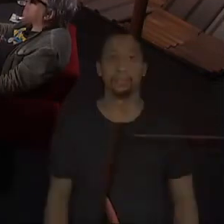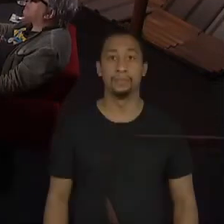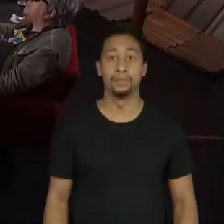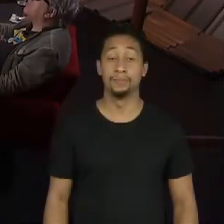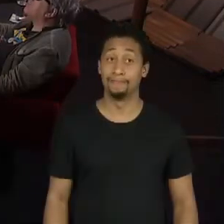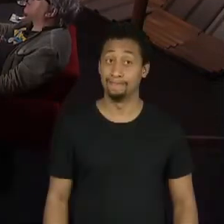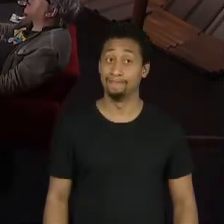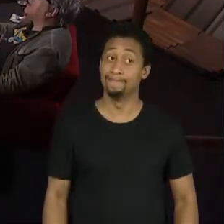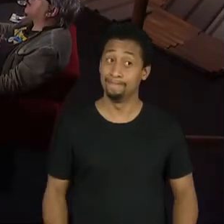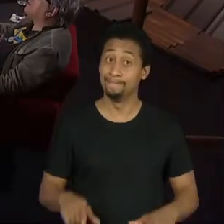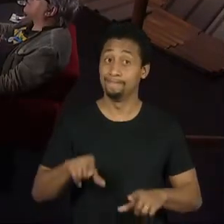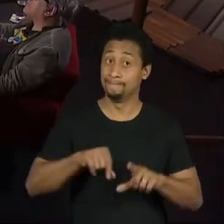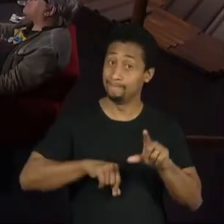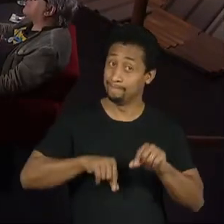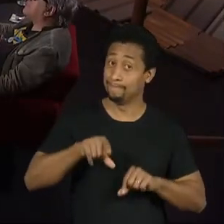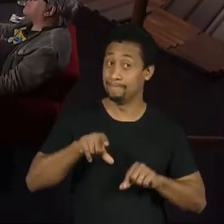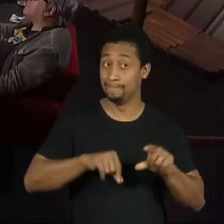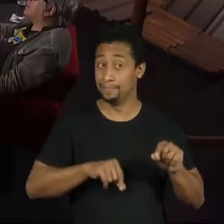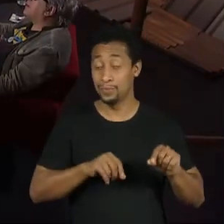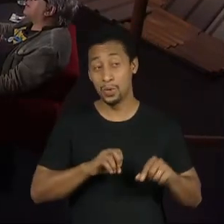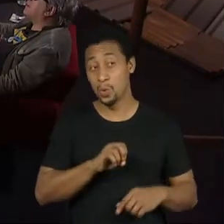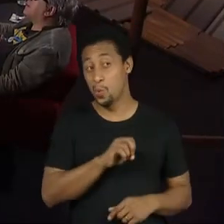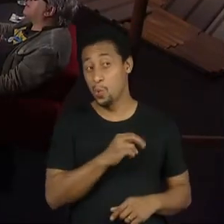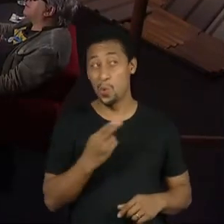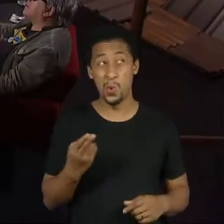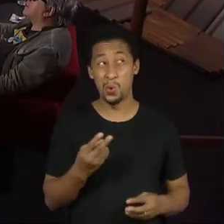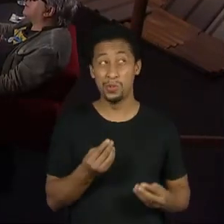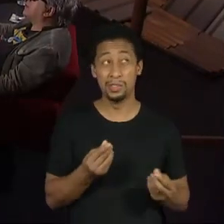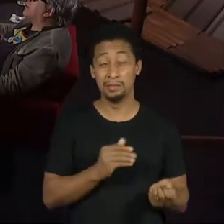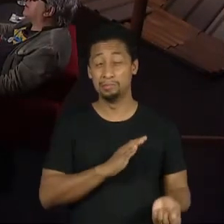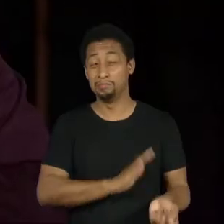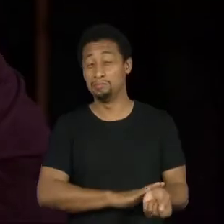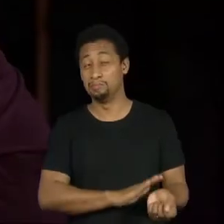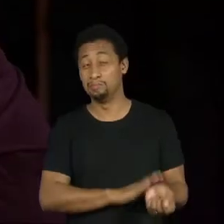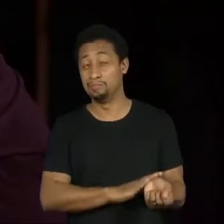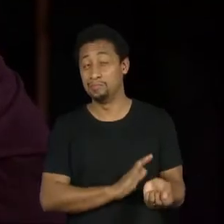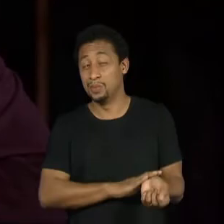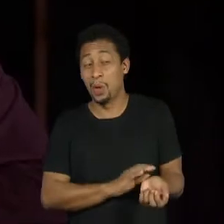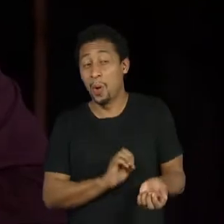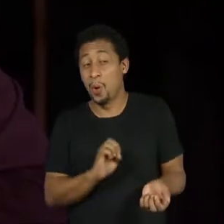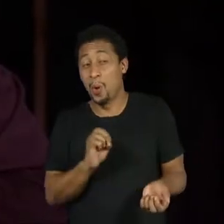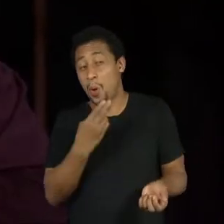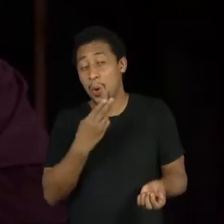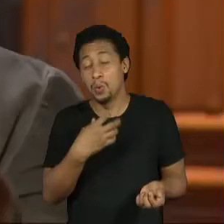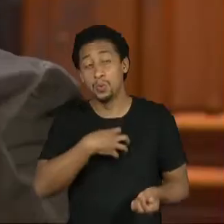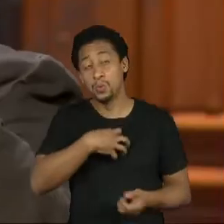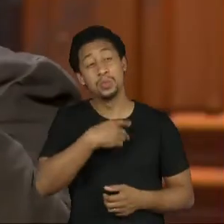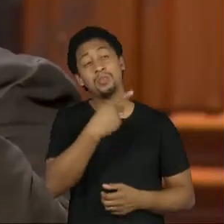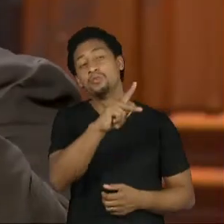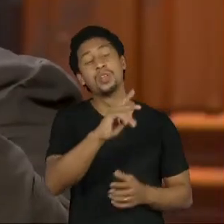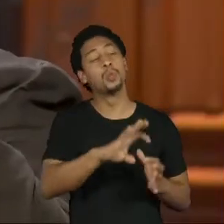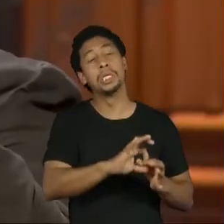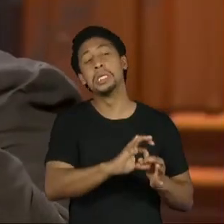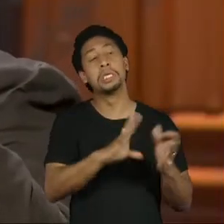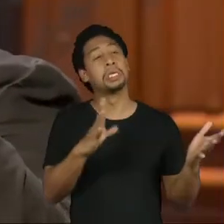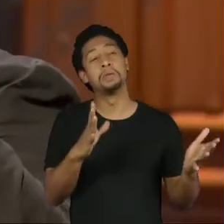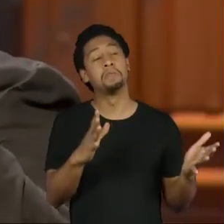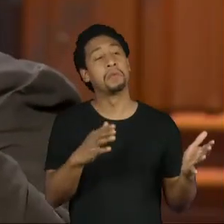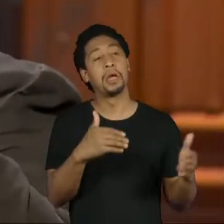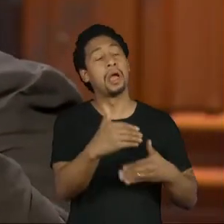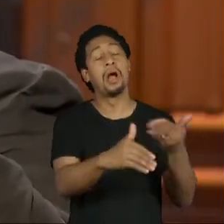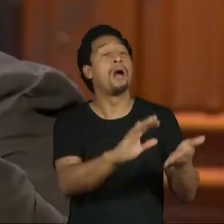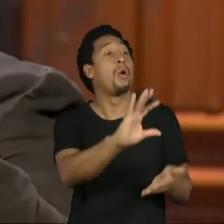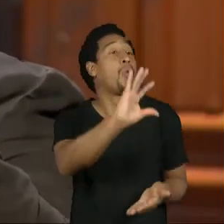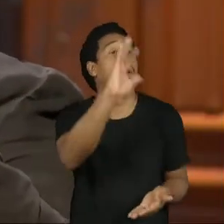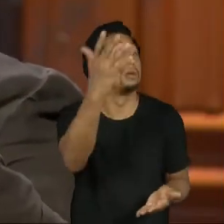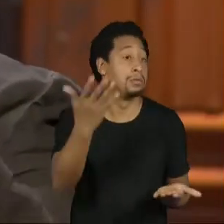O que é uma escolha ou é uma Sina ou talvez uma consequência dessa postura livre eu acho que sim eu